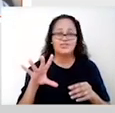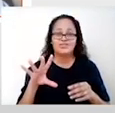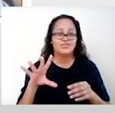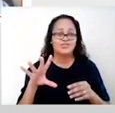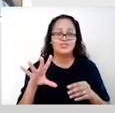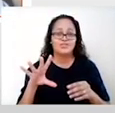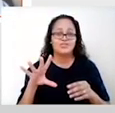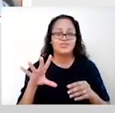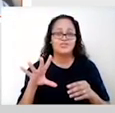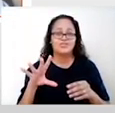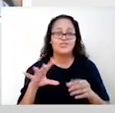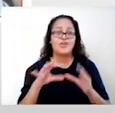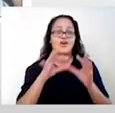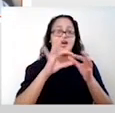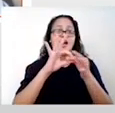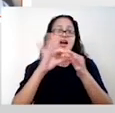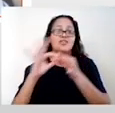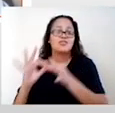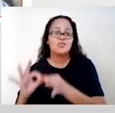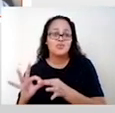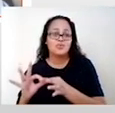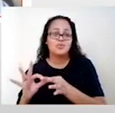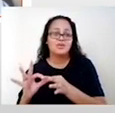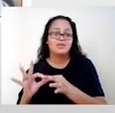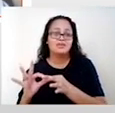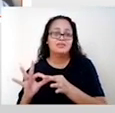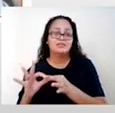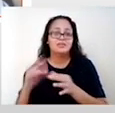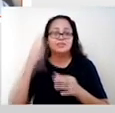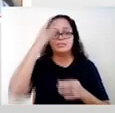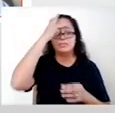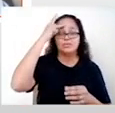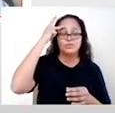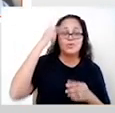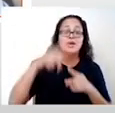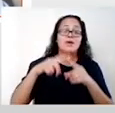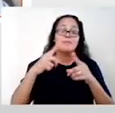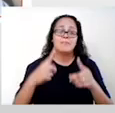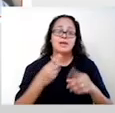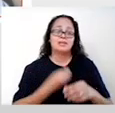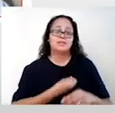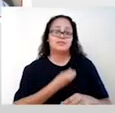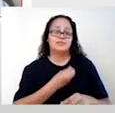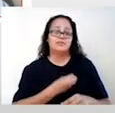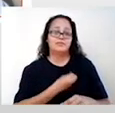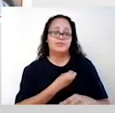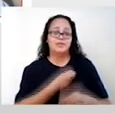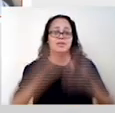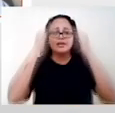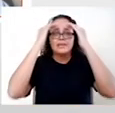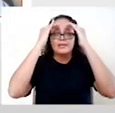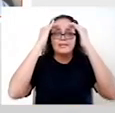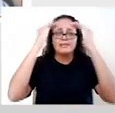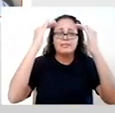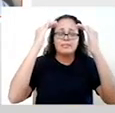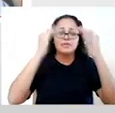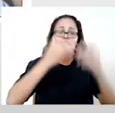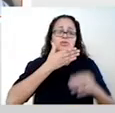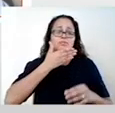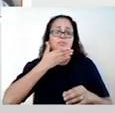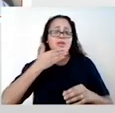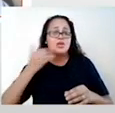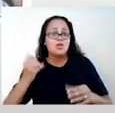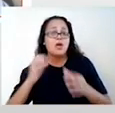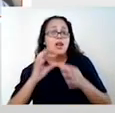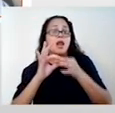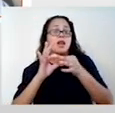não eram escravos. Então não é somente tirar a corrente e deixar de ser escravo, mas viver de forma que respeite e melhore a